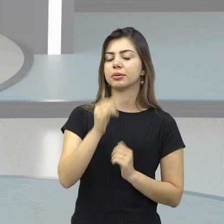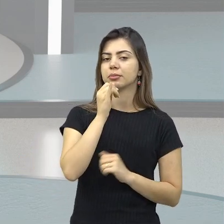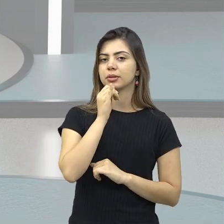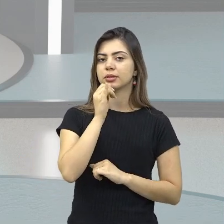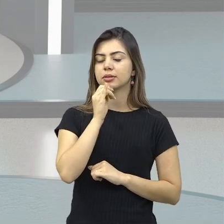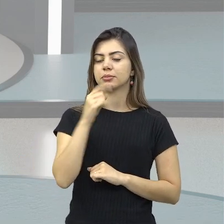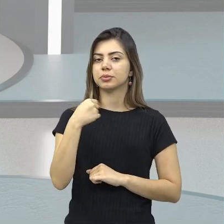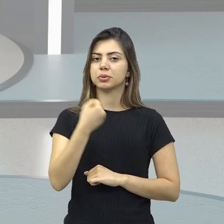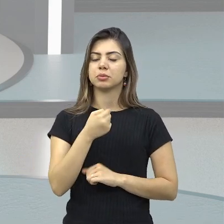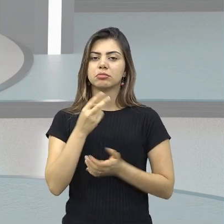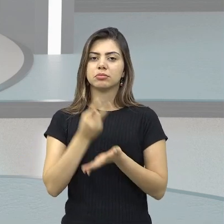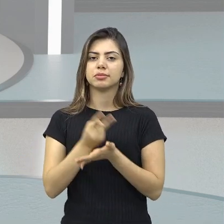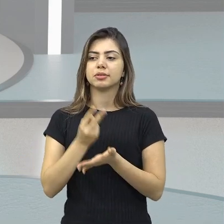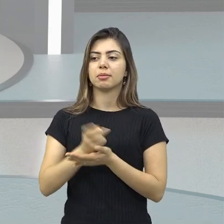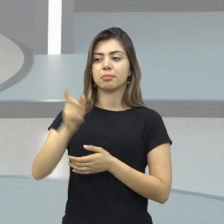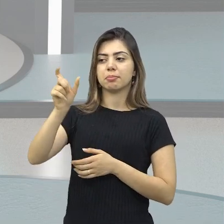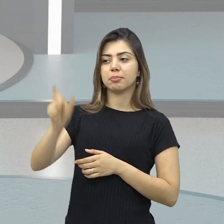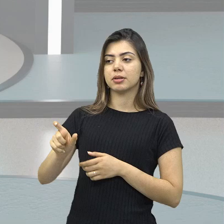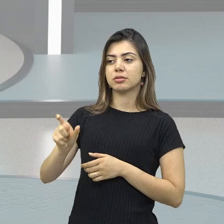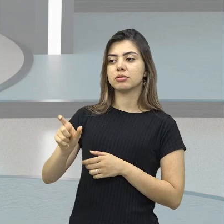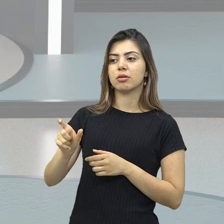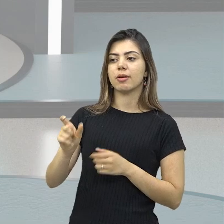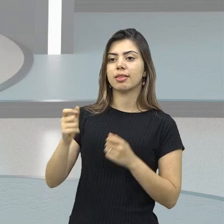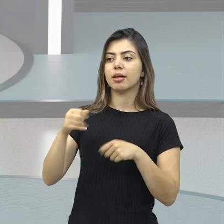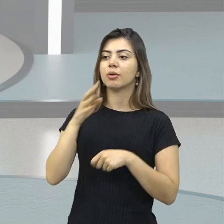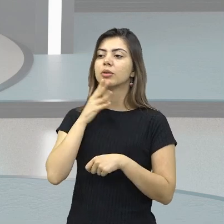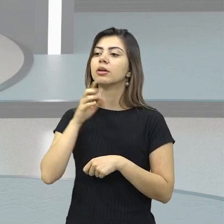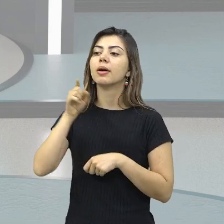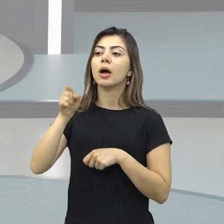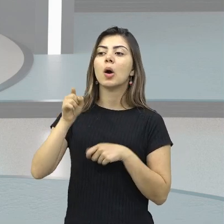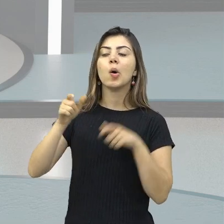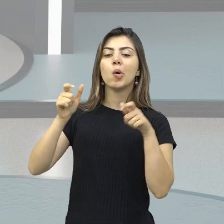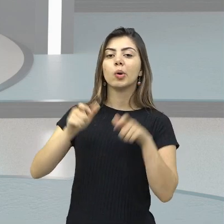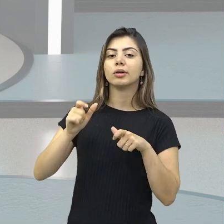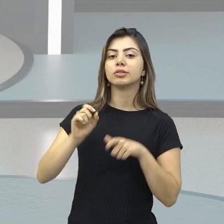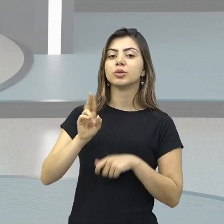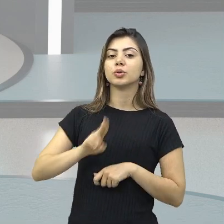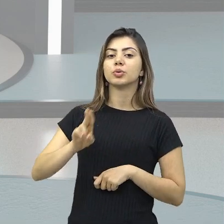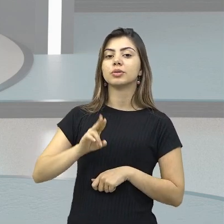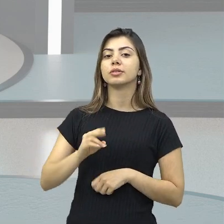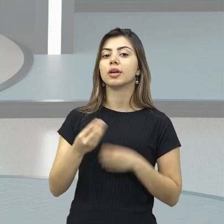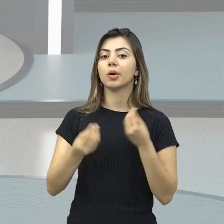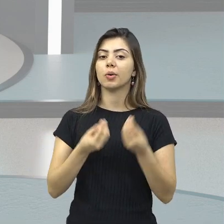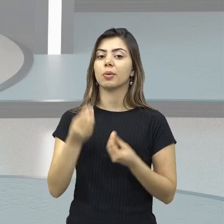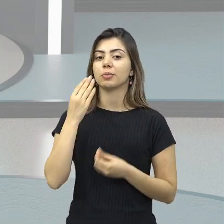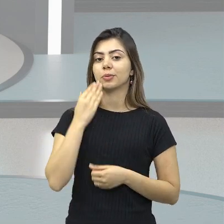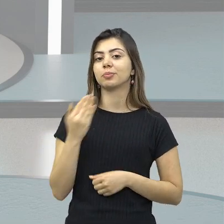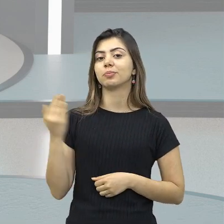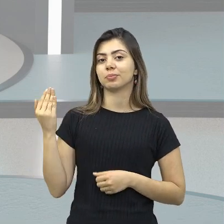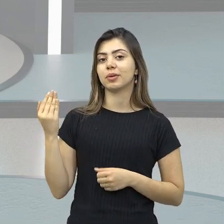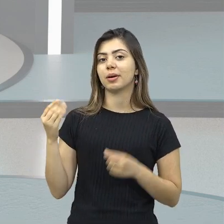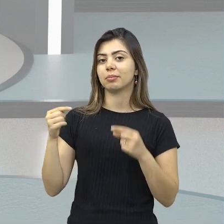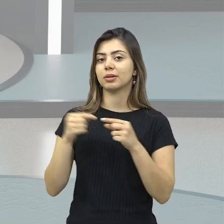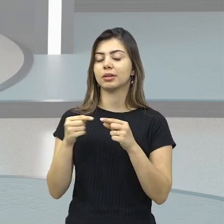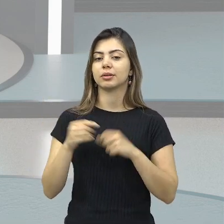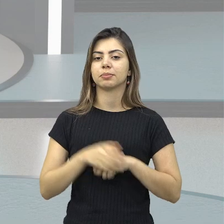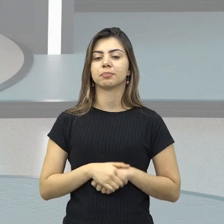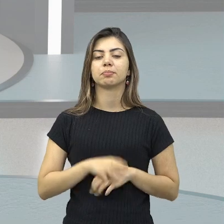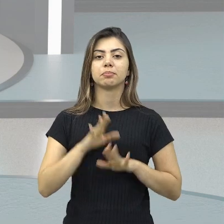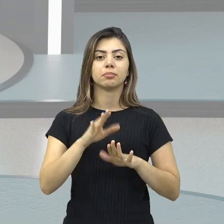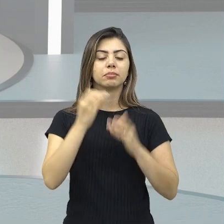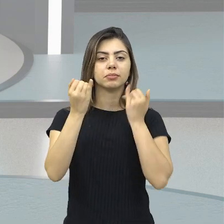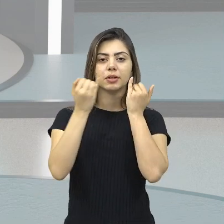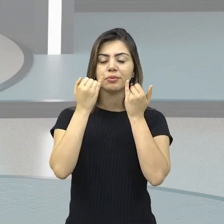vamos fazer quando nós estamos conhecendo alguém e queremos saber de onde essa pessoa é, será where are you from? Uma informação.